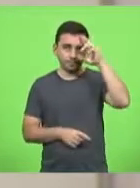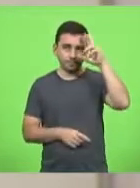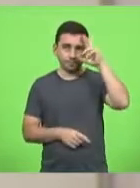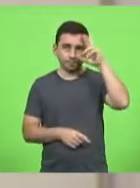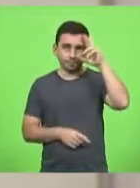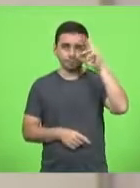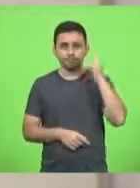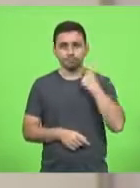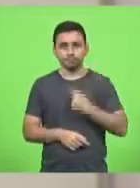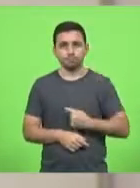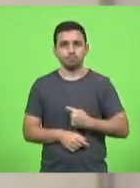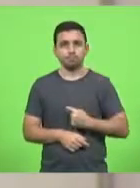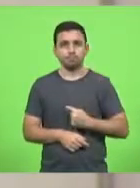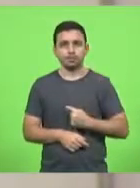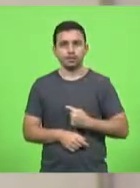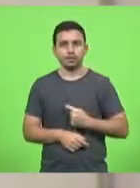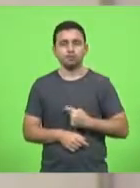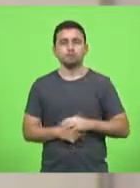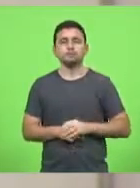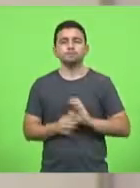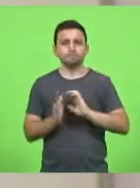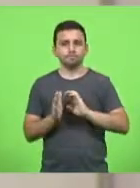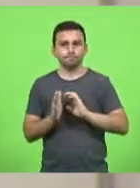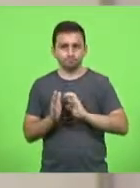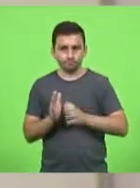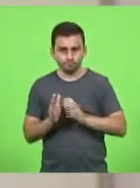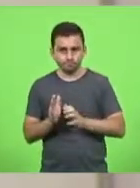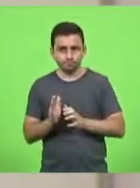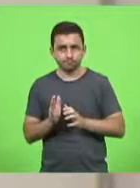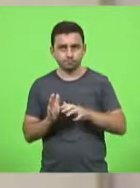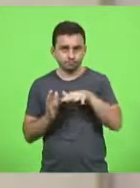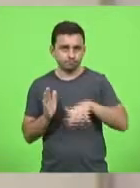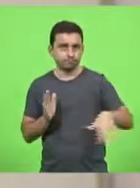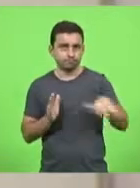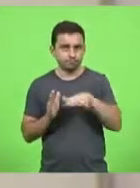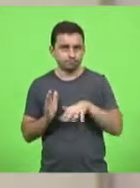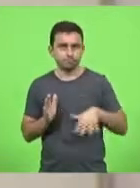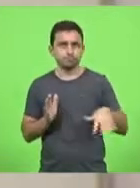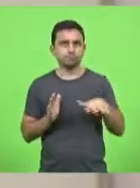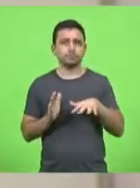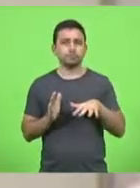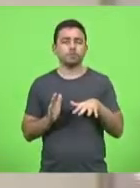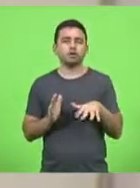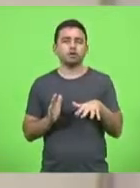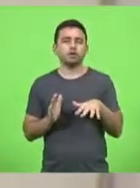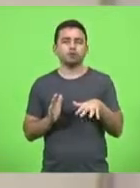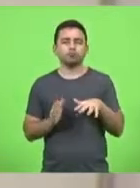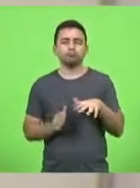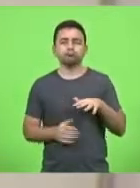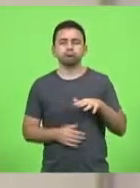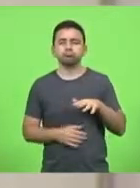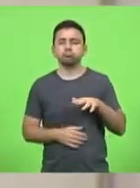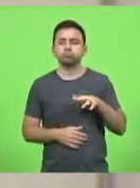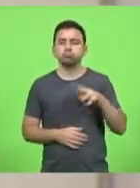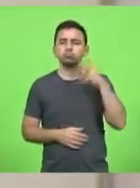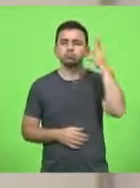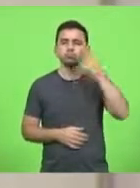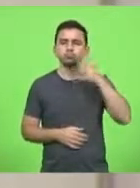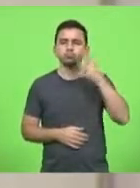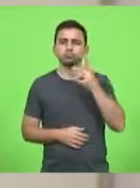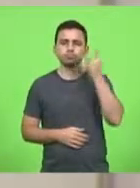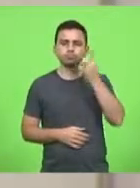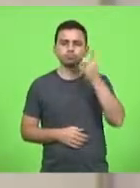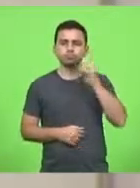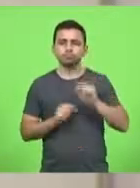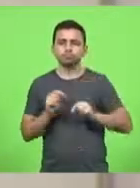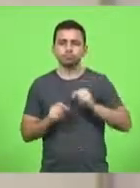Silvio Drevic. Grande expediente. Nesse horário destinado aos partidos políticos, fizeram uso da palavra os senhores deputados